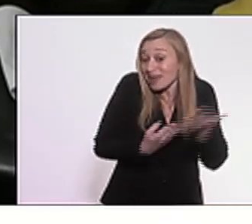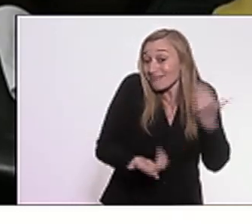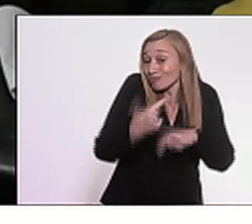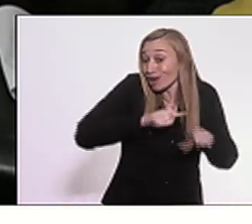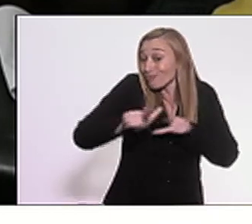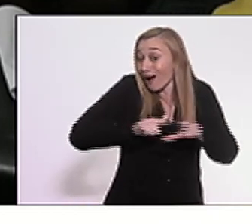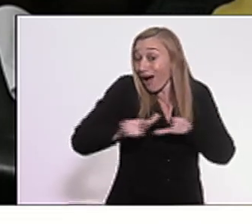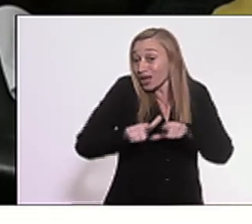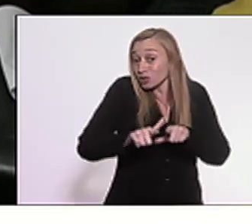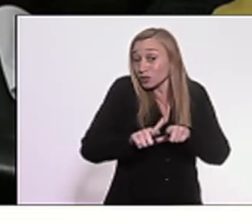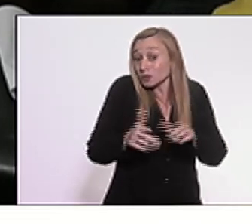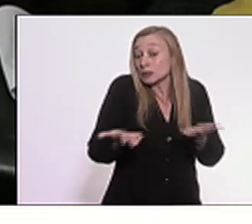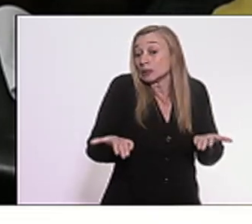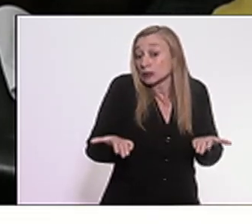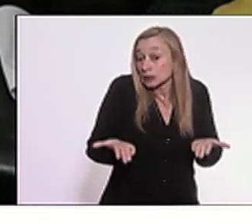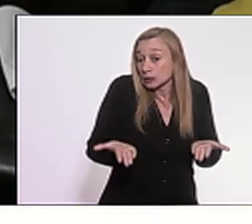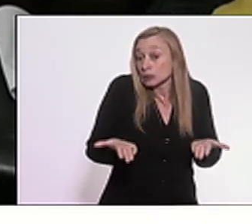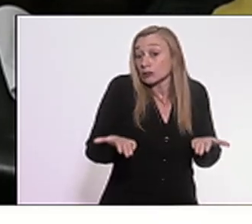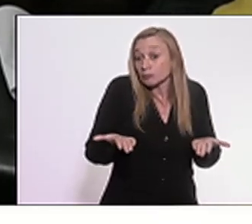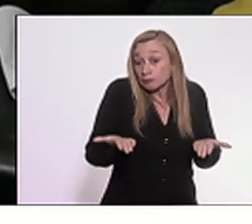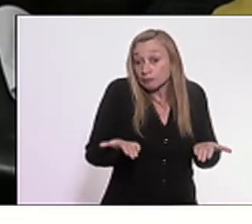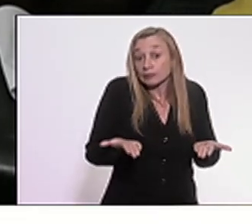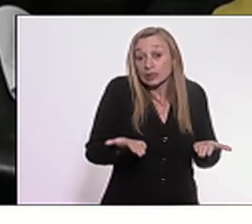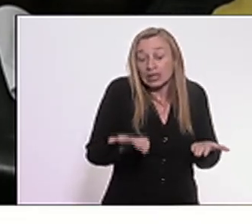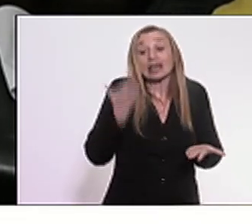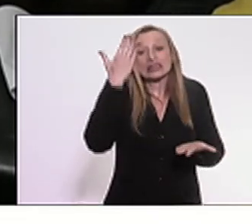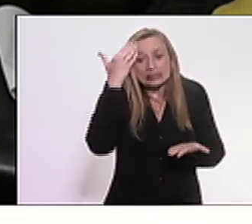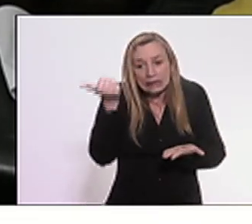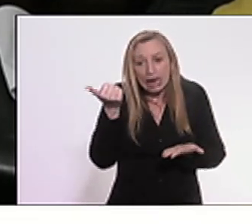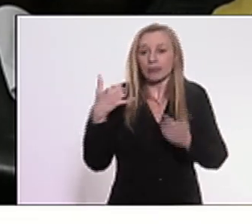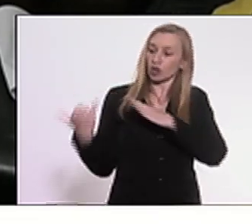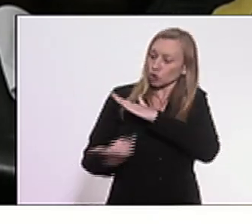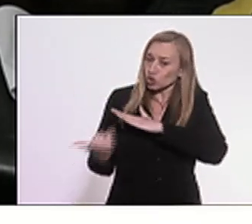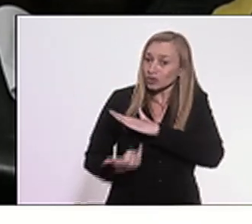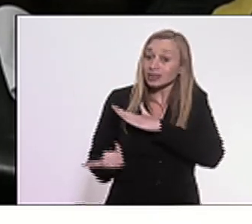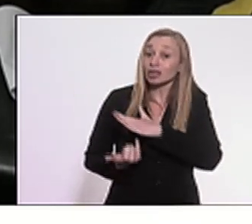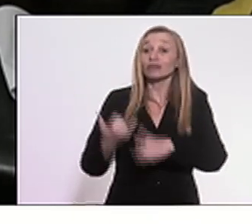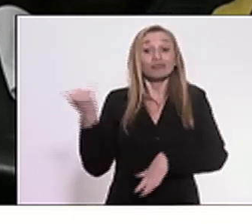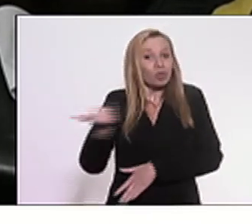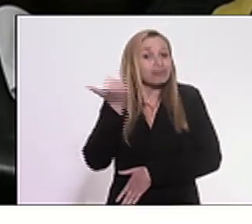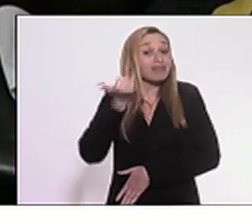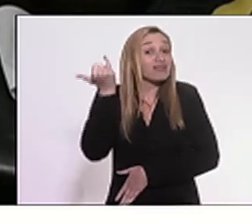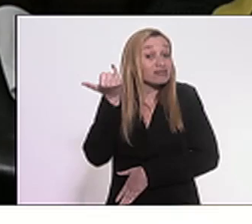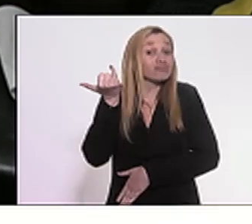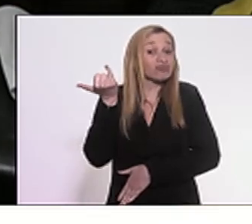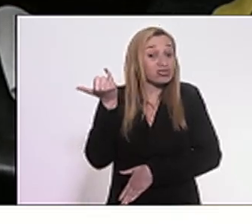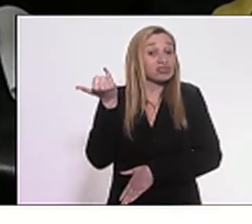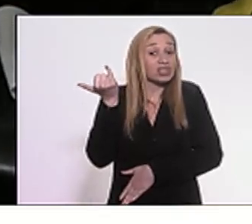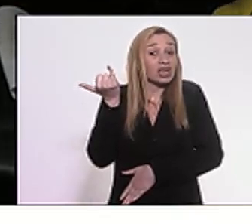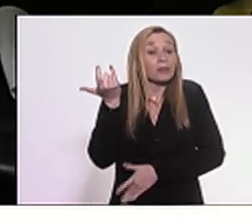que me coloquem, que me queimem dentro da instituição. A gente sabe que é uma instituição muito corporativista em relação a esse tipo de coisa. Então, se